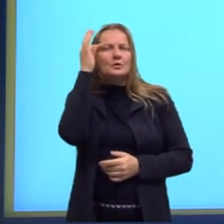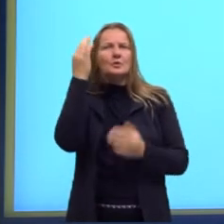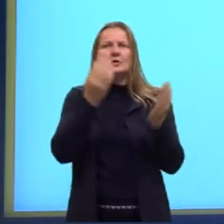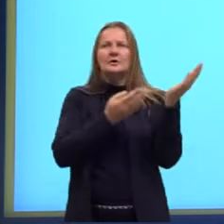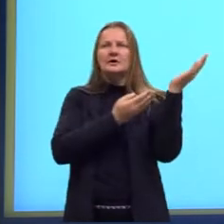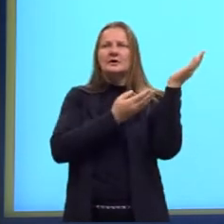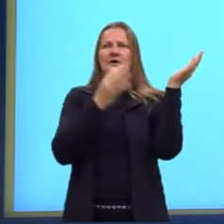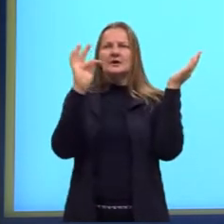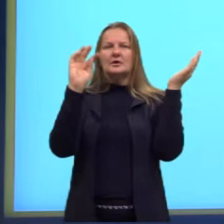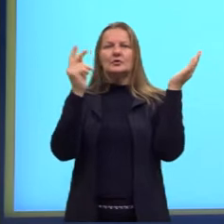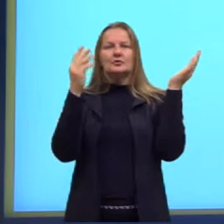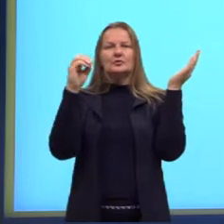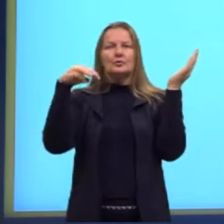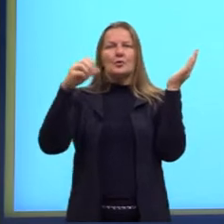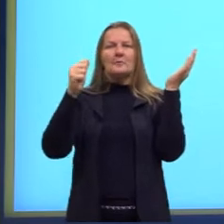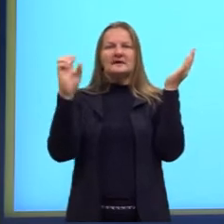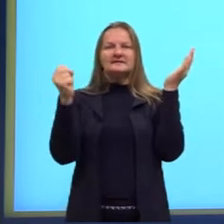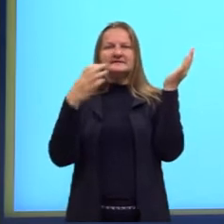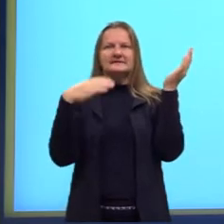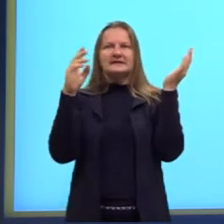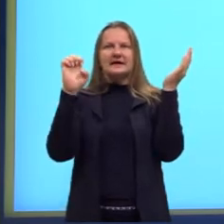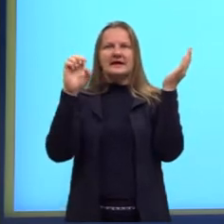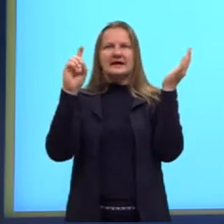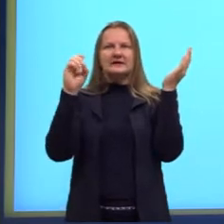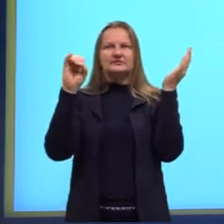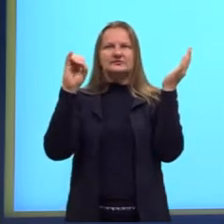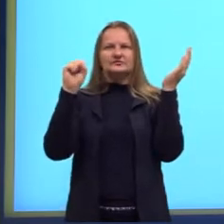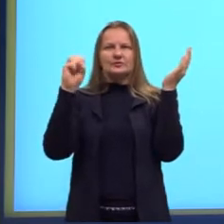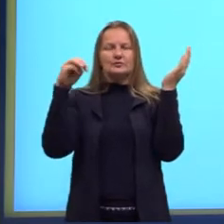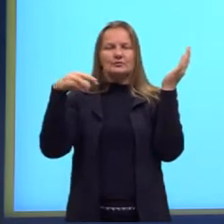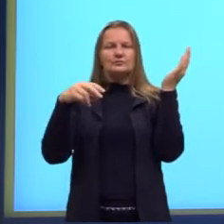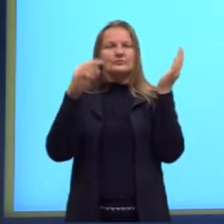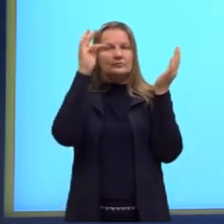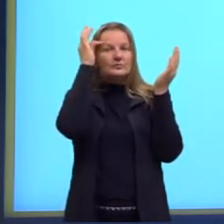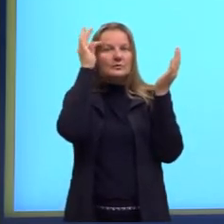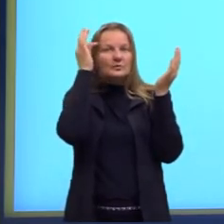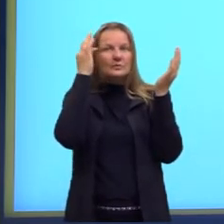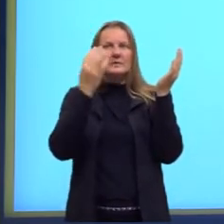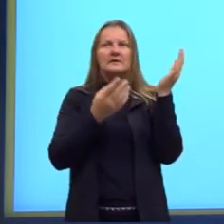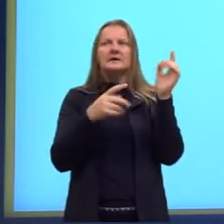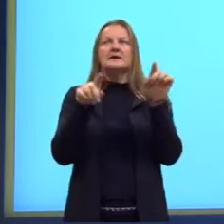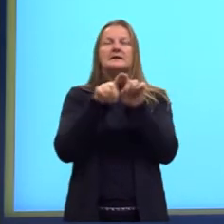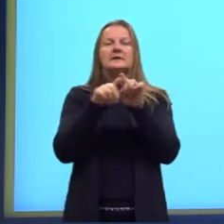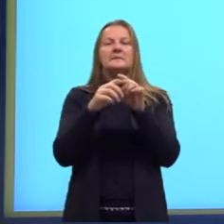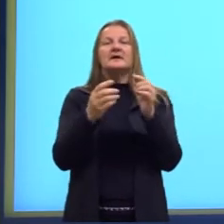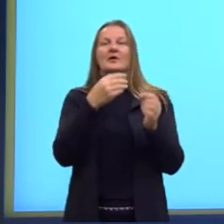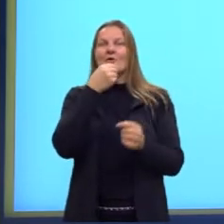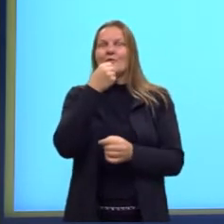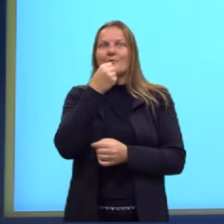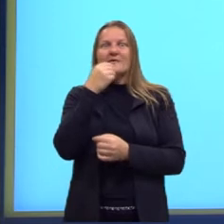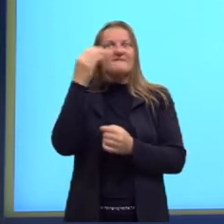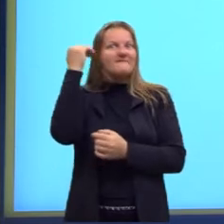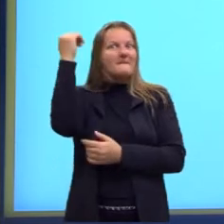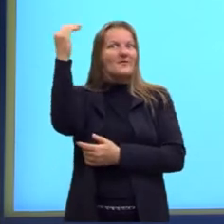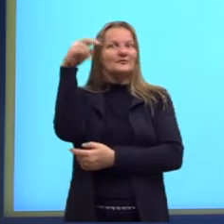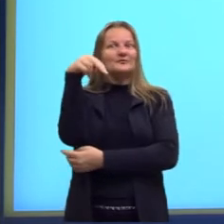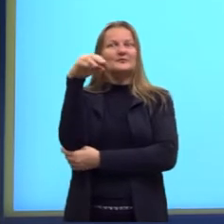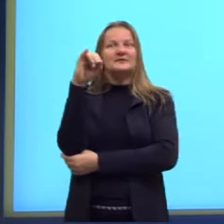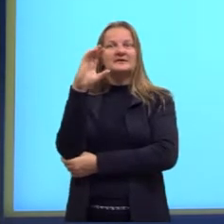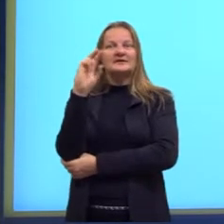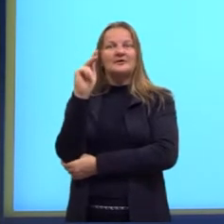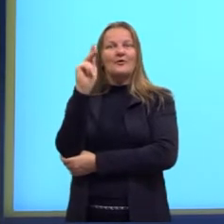empresário Ele defende então a corrente contínua e aqui também né aparece o Nikola Tesla